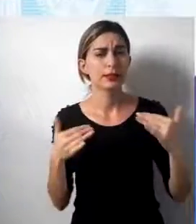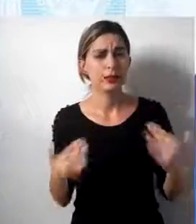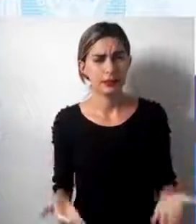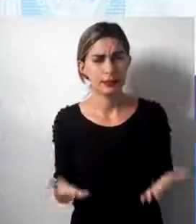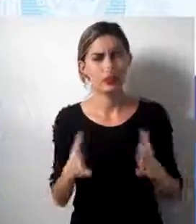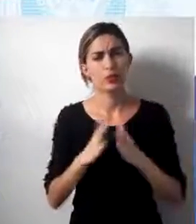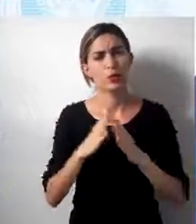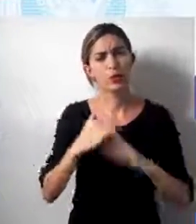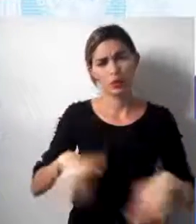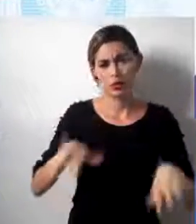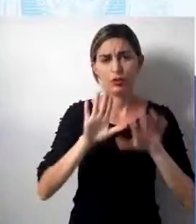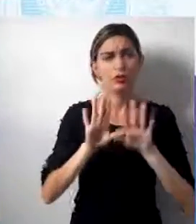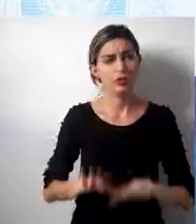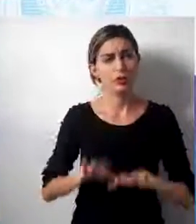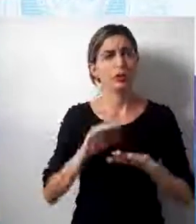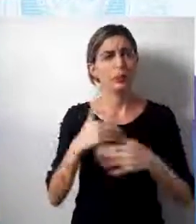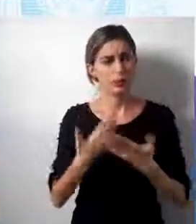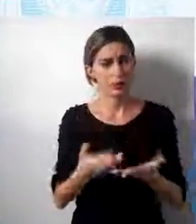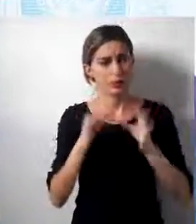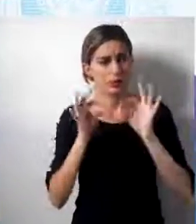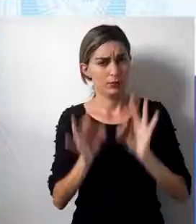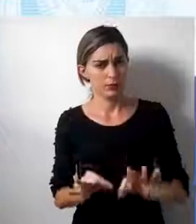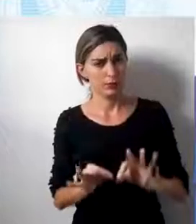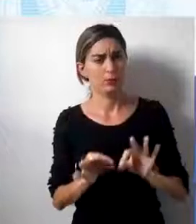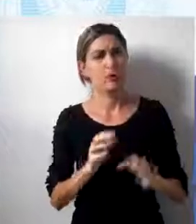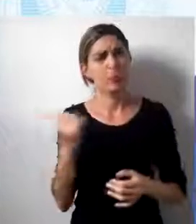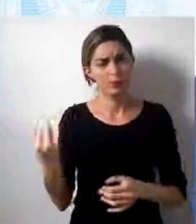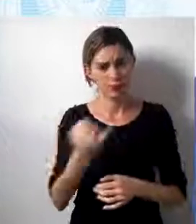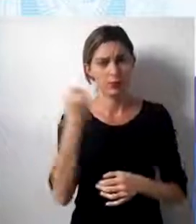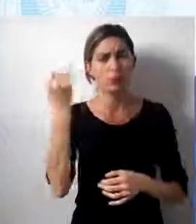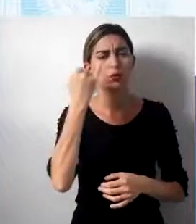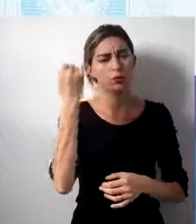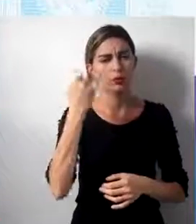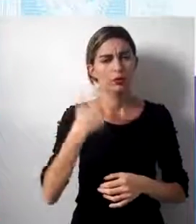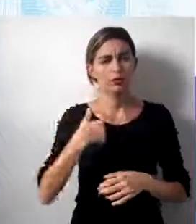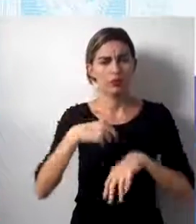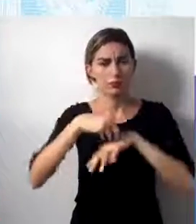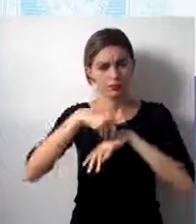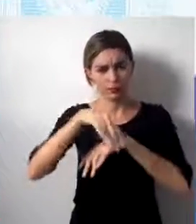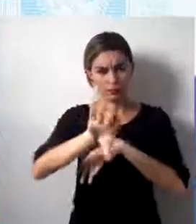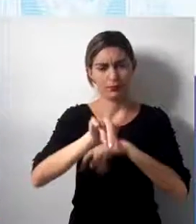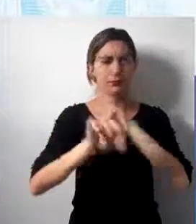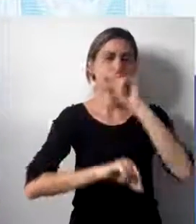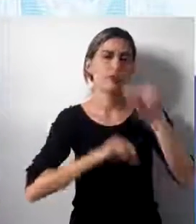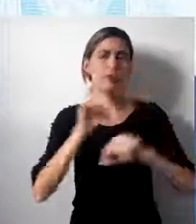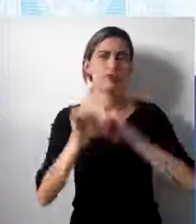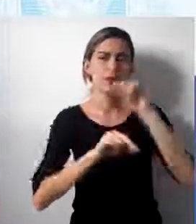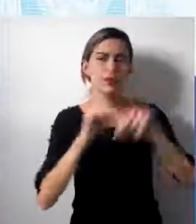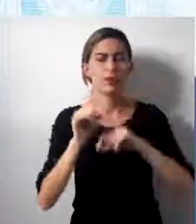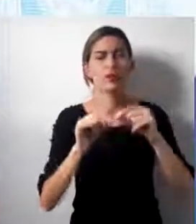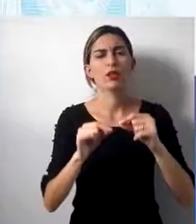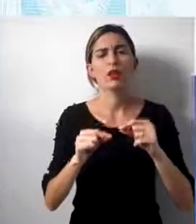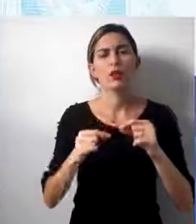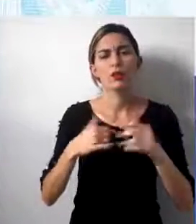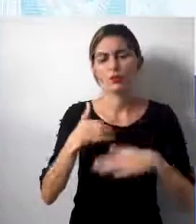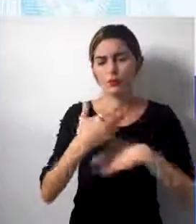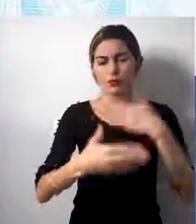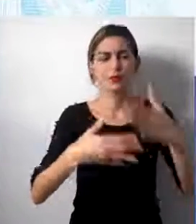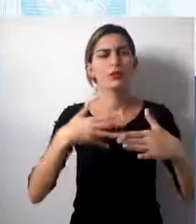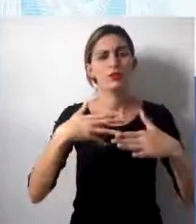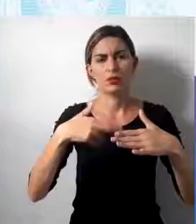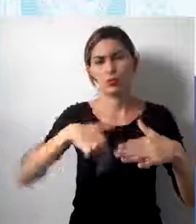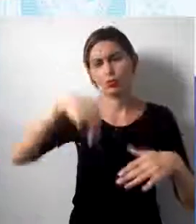gente, a gente vai ficando por aqui, tá certo? É importante a gente salientar que o